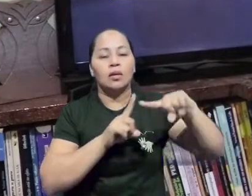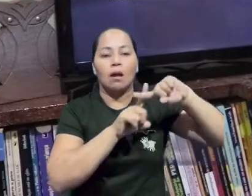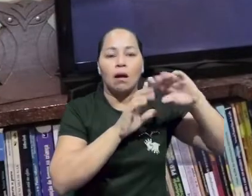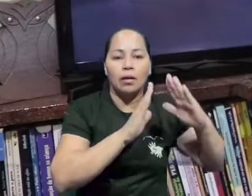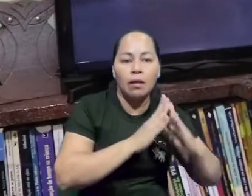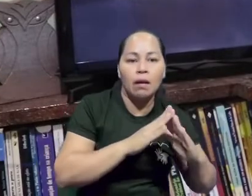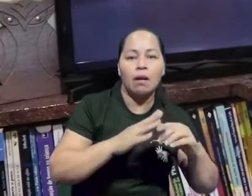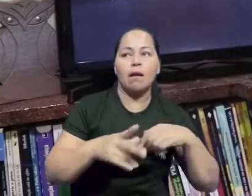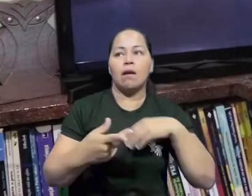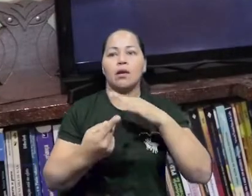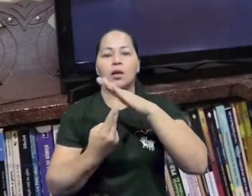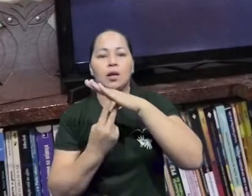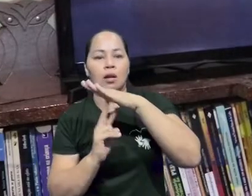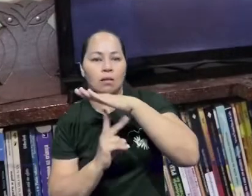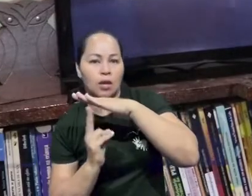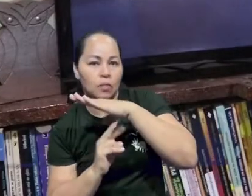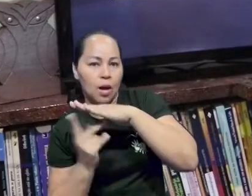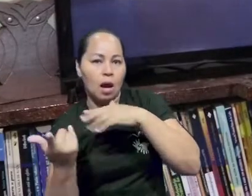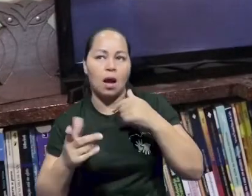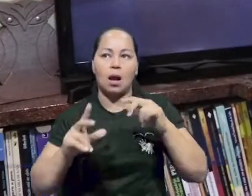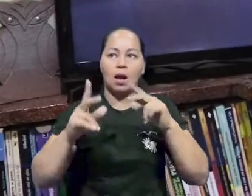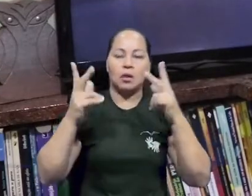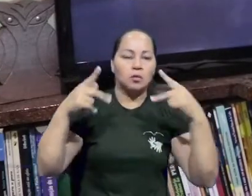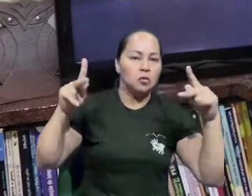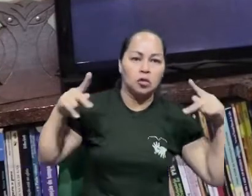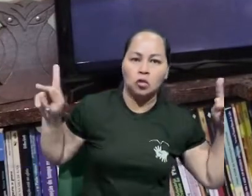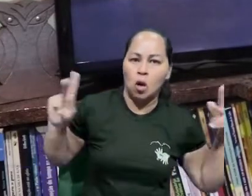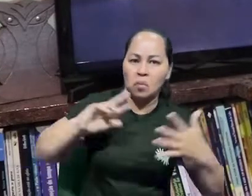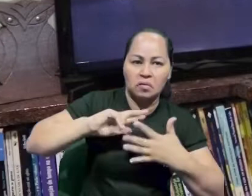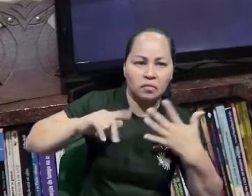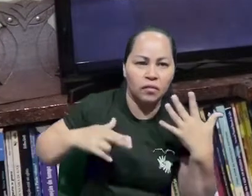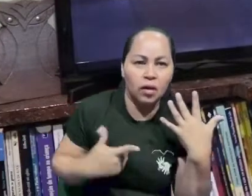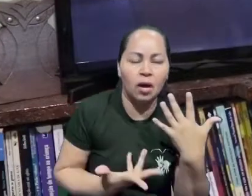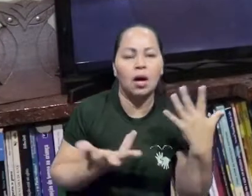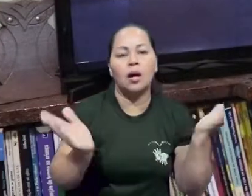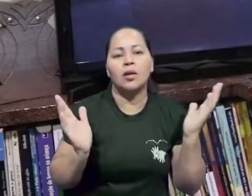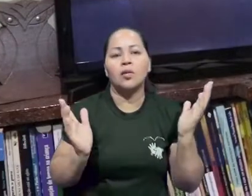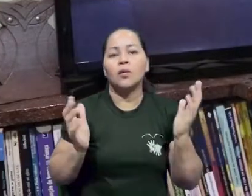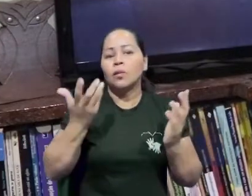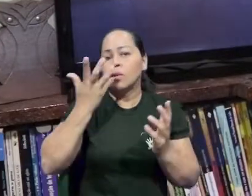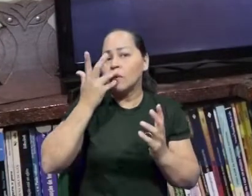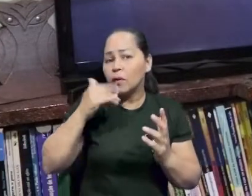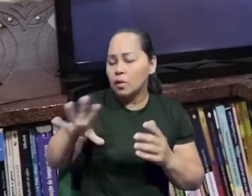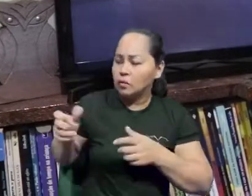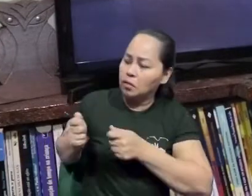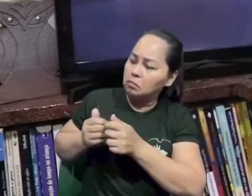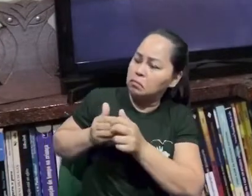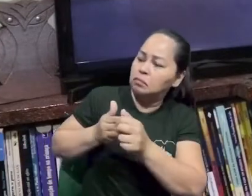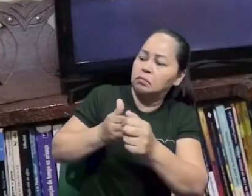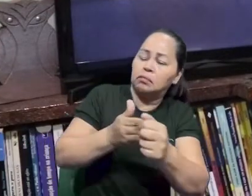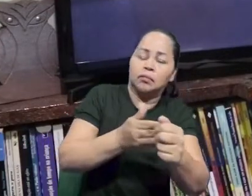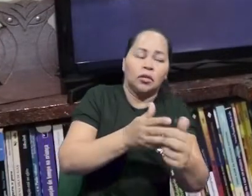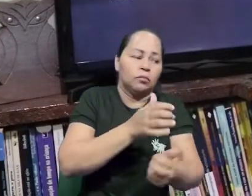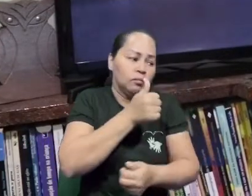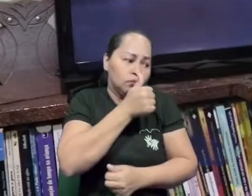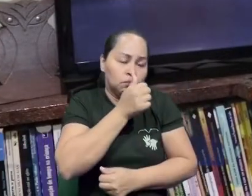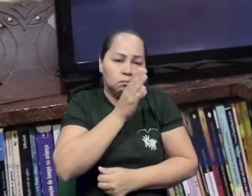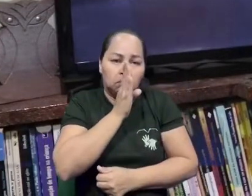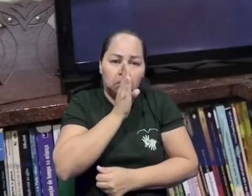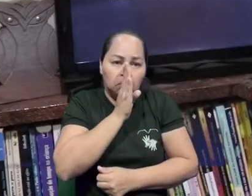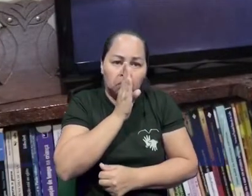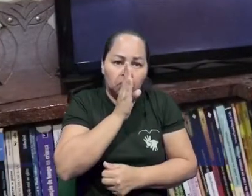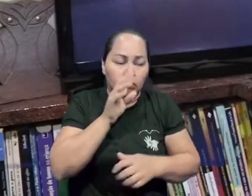Tanto em igrejas, em parques, shopping, onde a criança vai, aquele aluno vai, essas